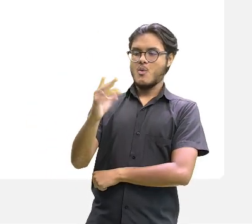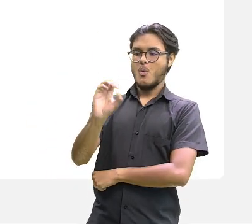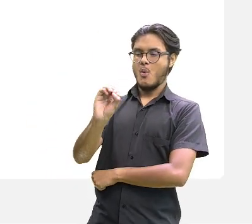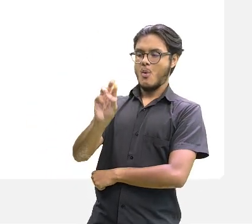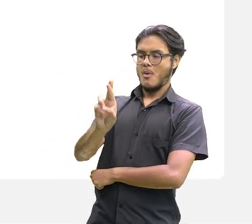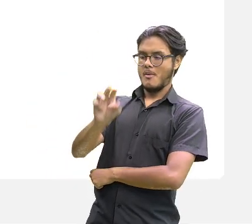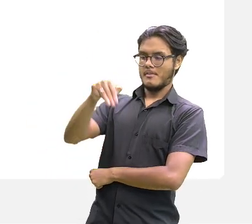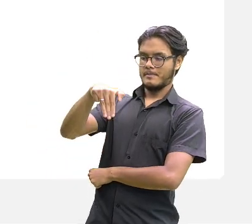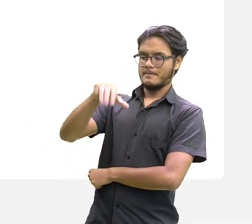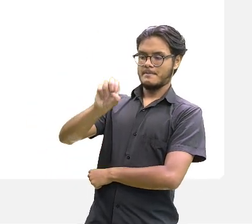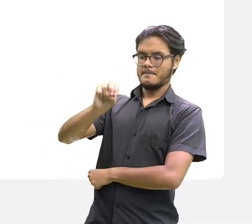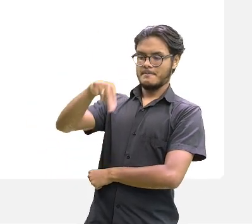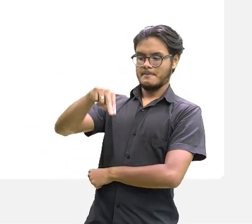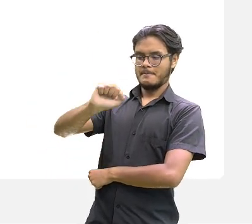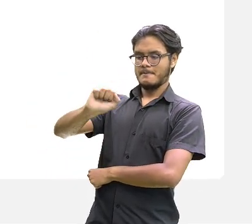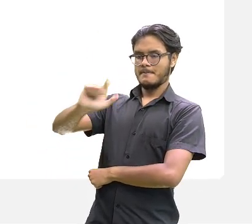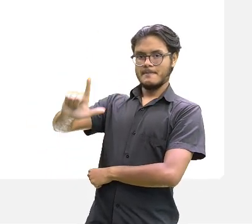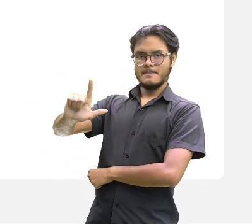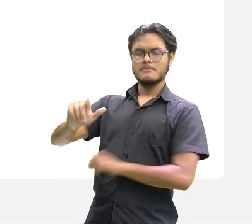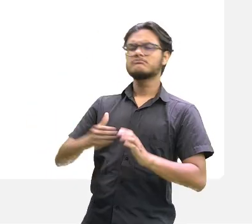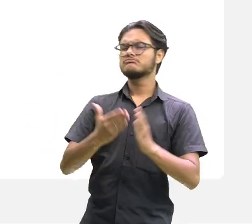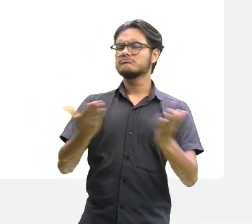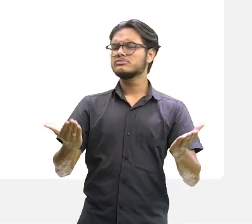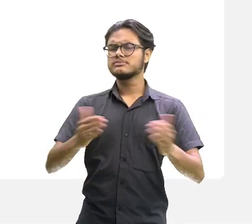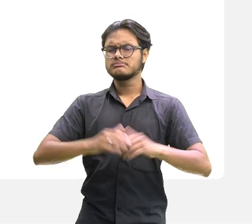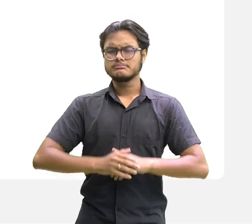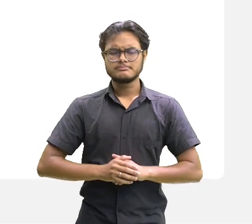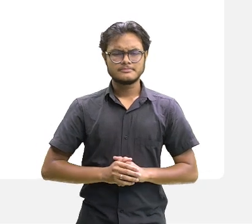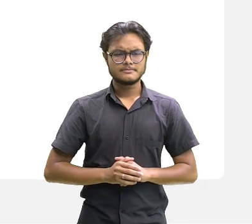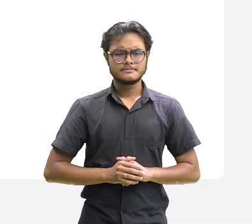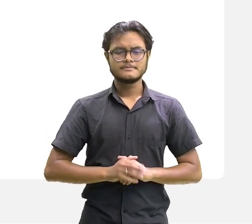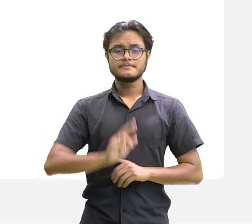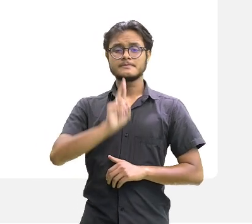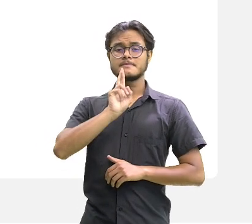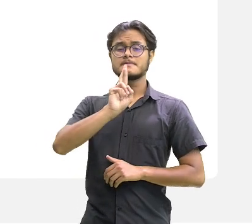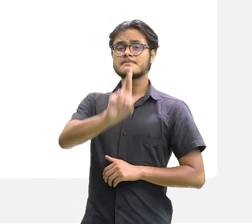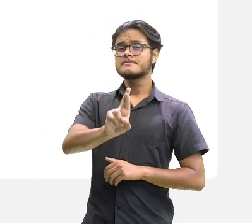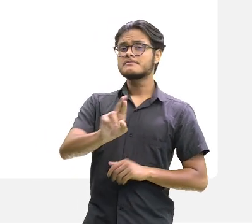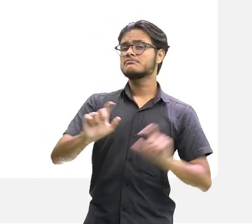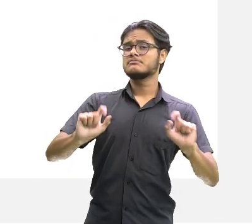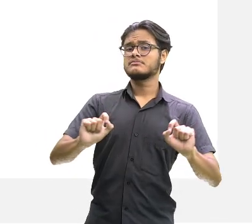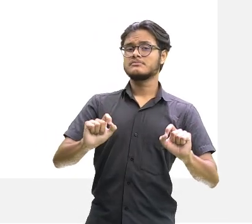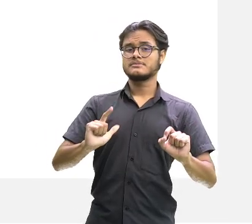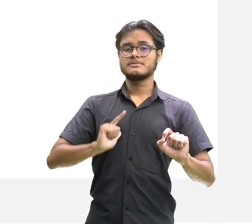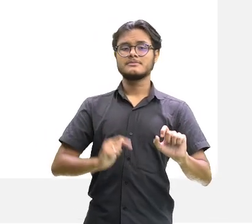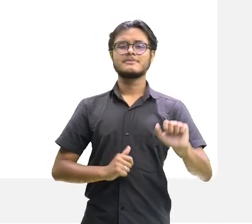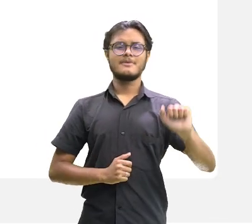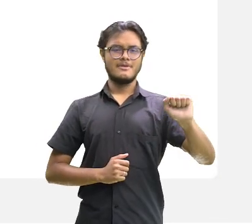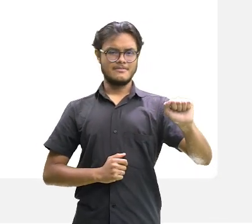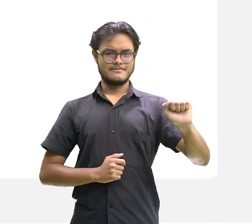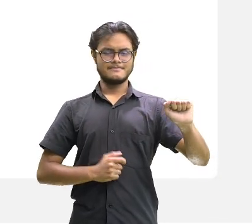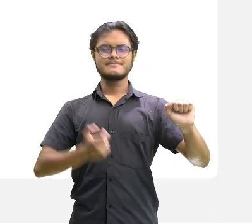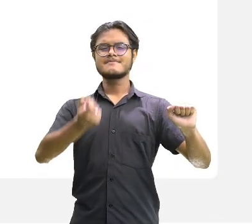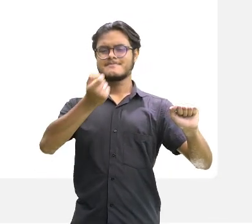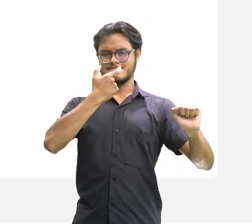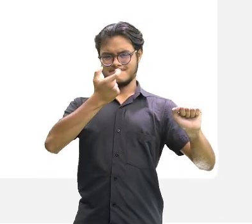método hormonal é esse aí? Vamos ver a resposta? Viaja comigo. A resposta aí é a letra o quê, hein, Jonas? É a